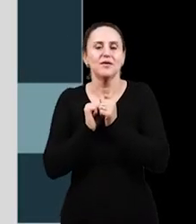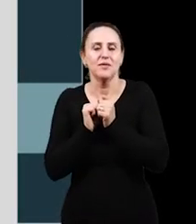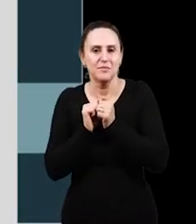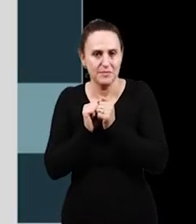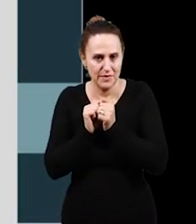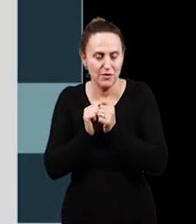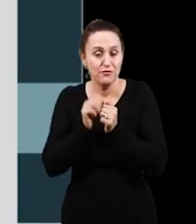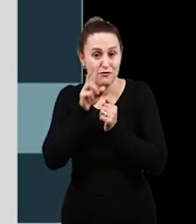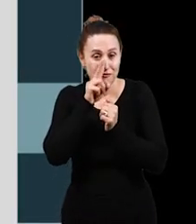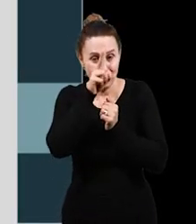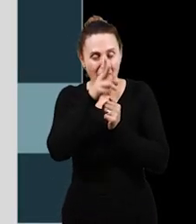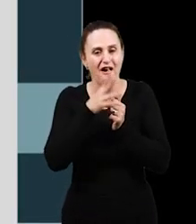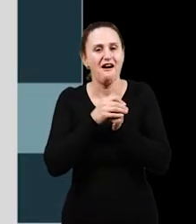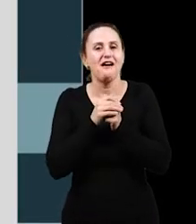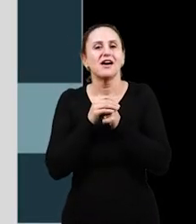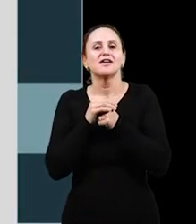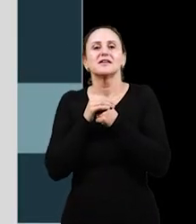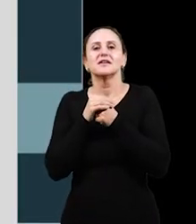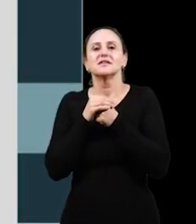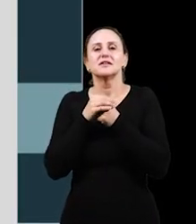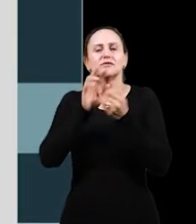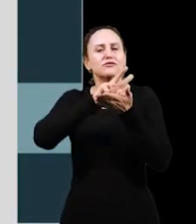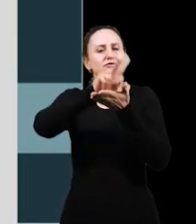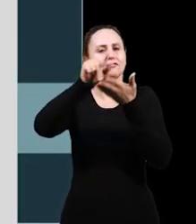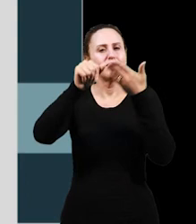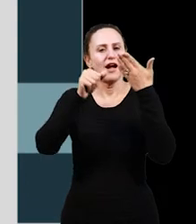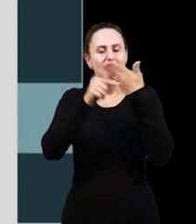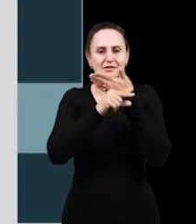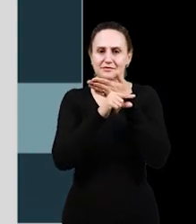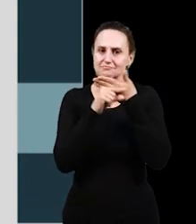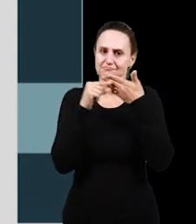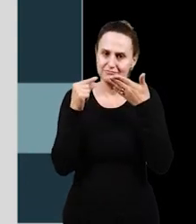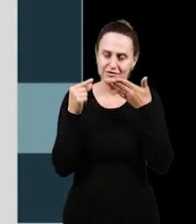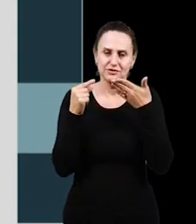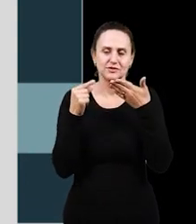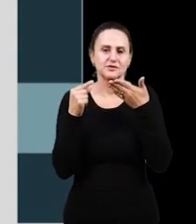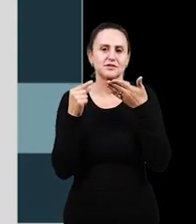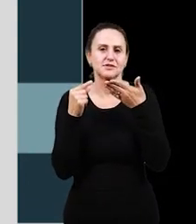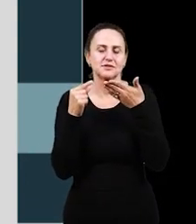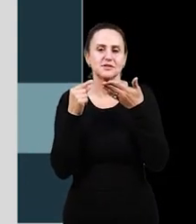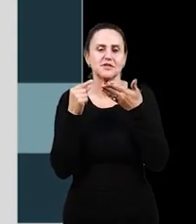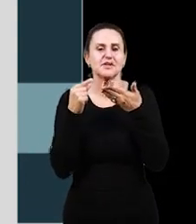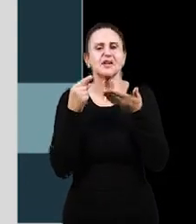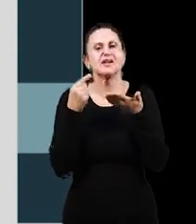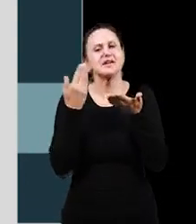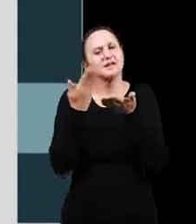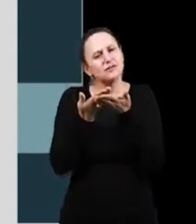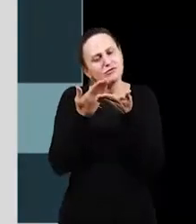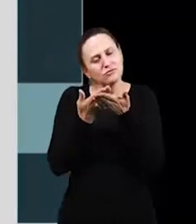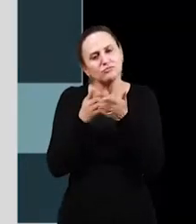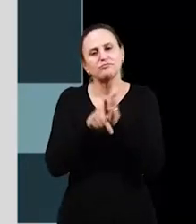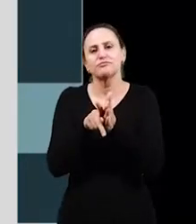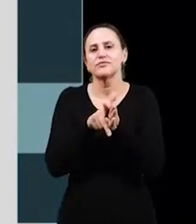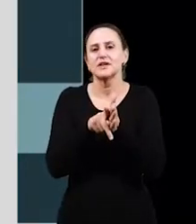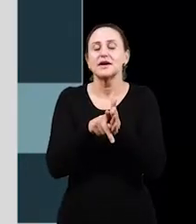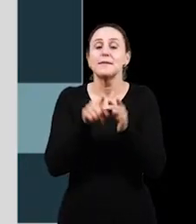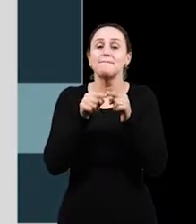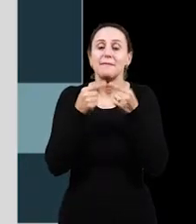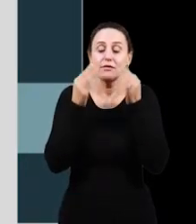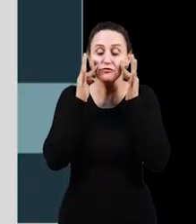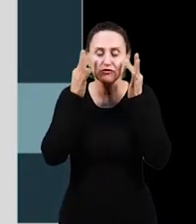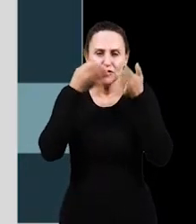Círculo de Praga e em especial com os trabalhos trubetzkoy Embora tenha iniciado os estudos com pesquisas sobre europeu EA